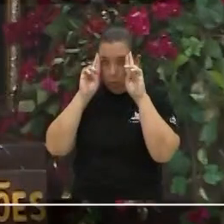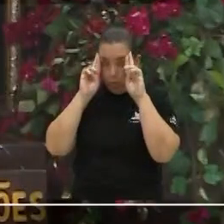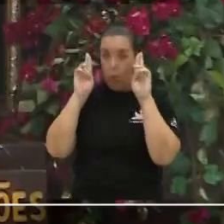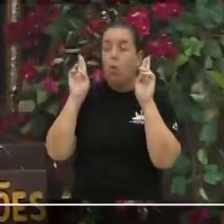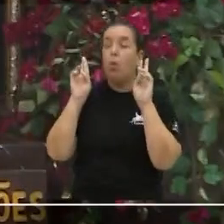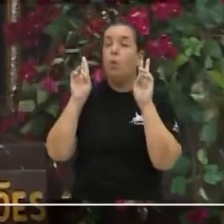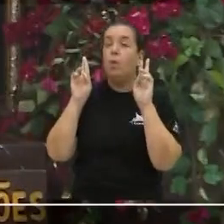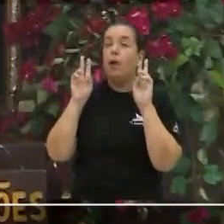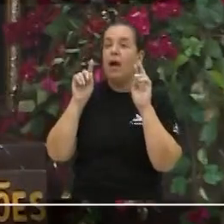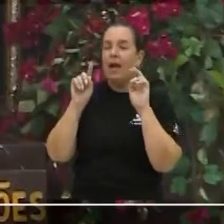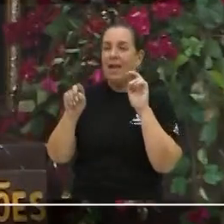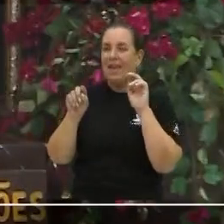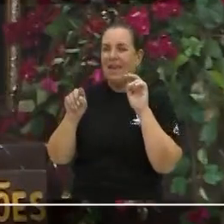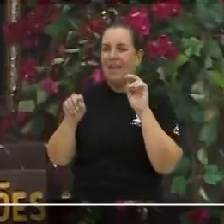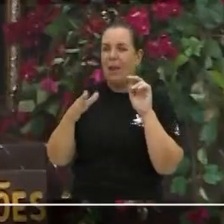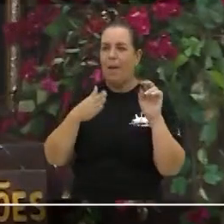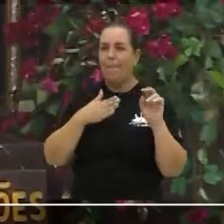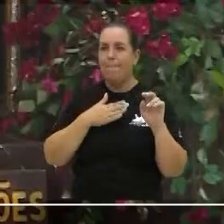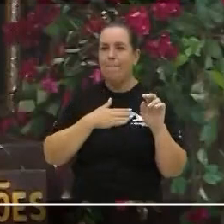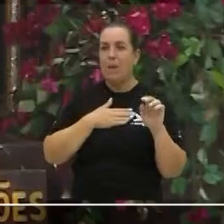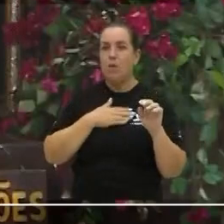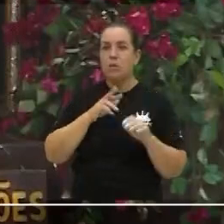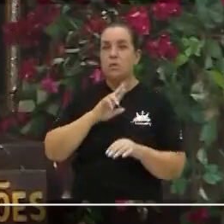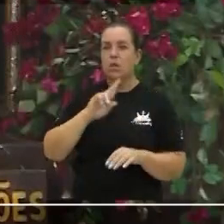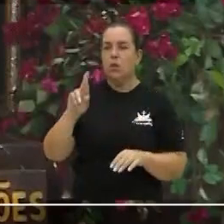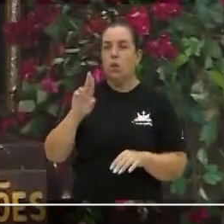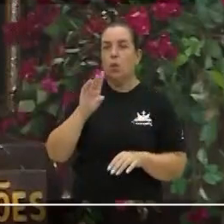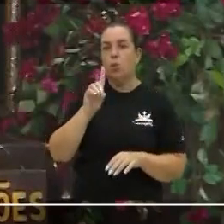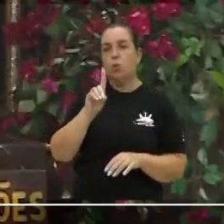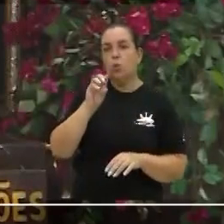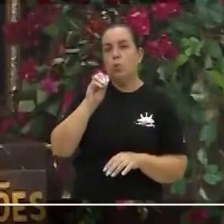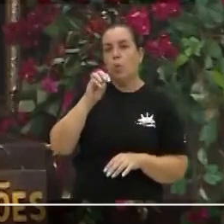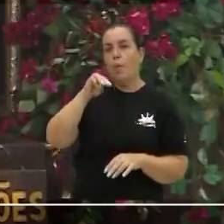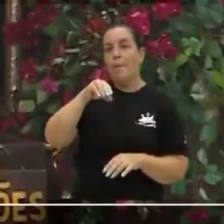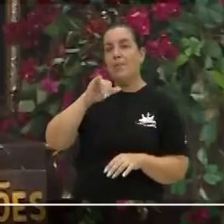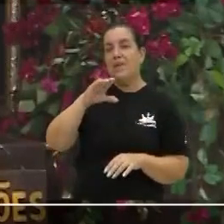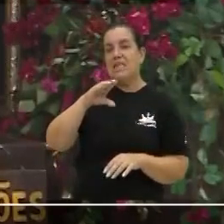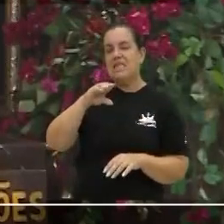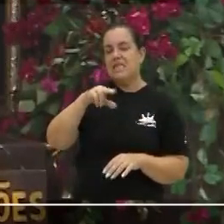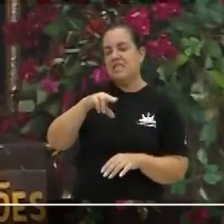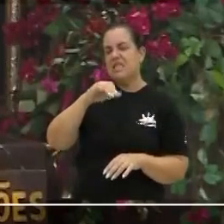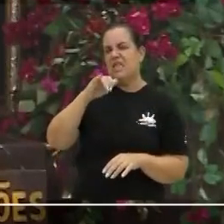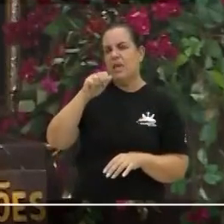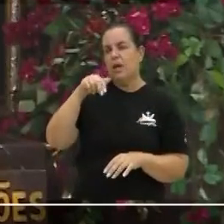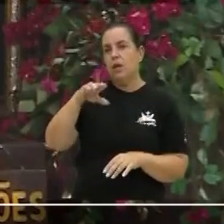meu Senhor Domiciano, salve.